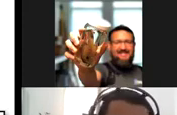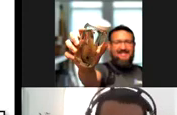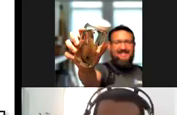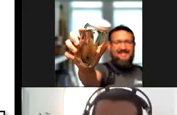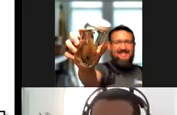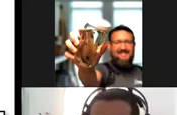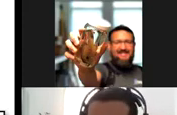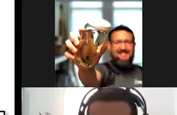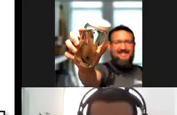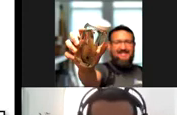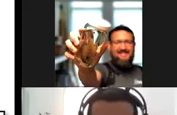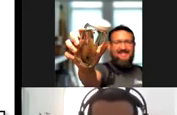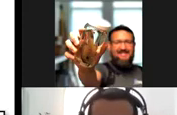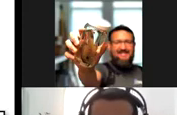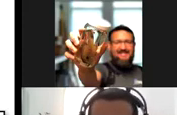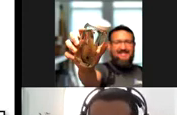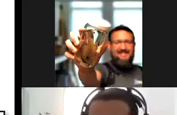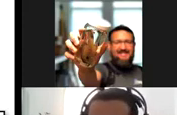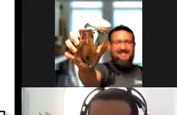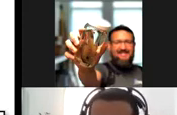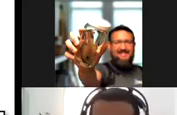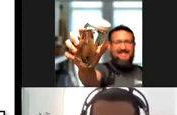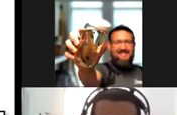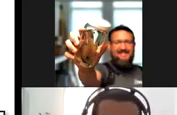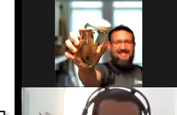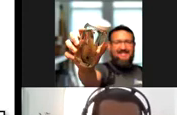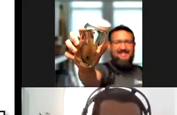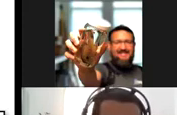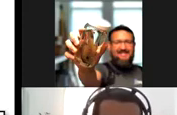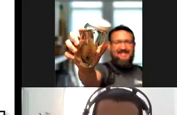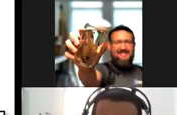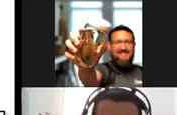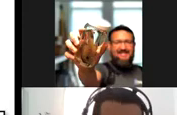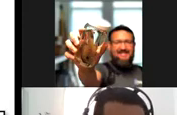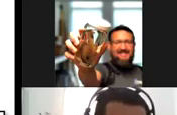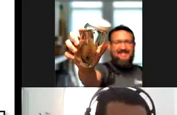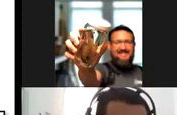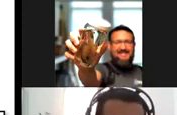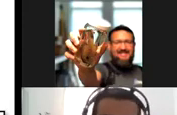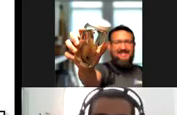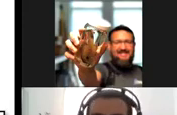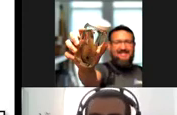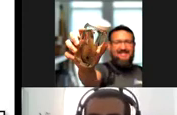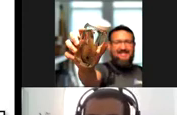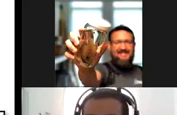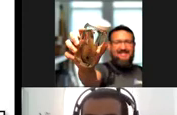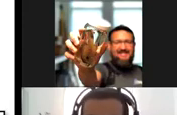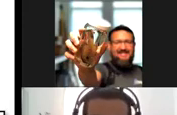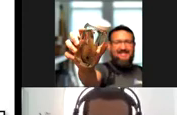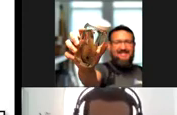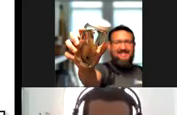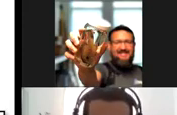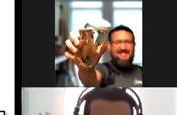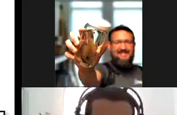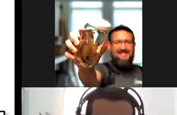o interesse dele era predizer qual seria a distribuição dessa espécie, né? Então, ele não está interessado, não tem um processo causal